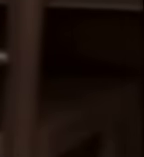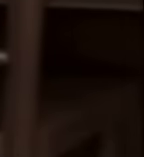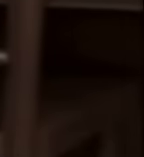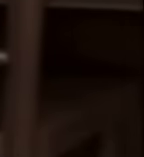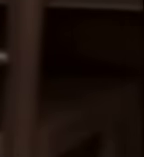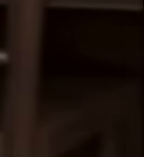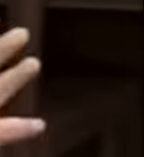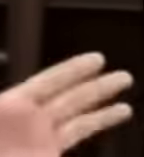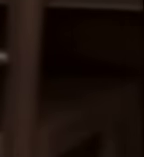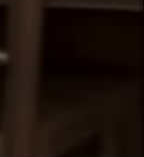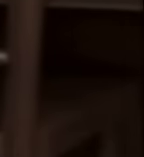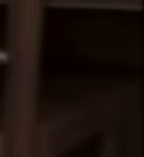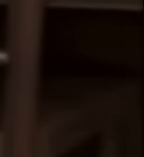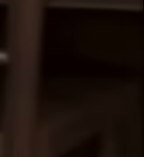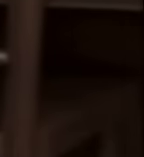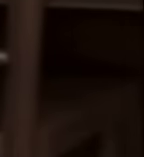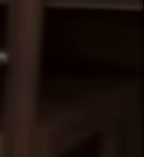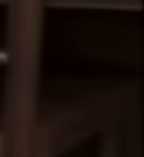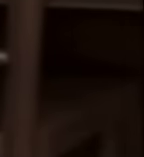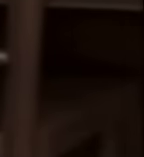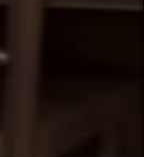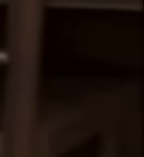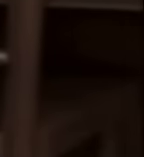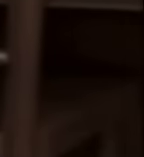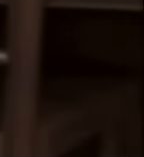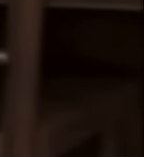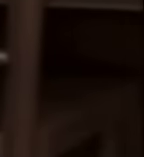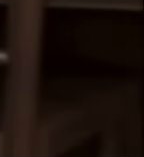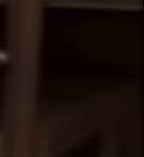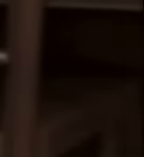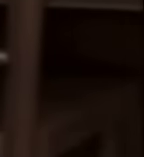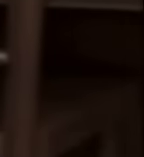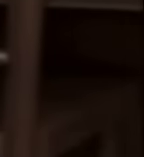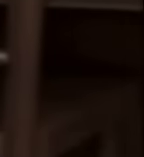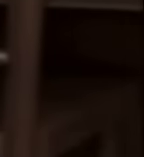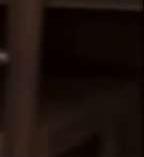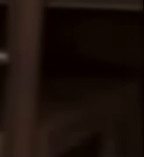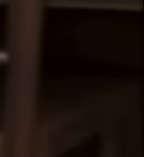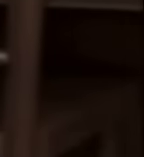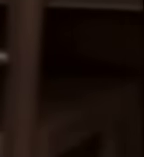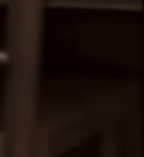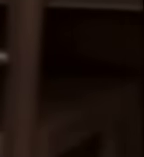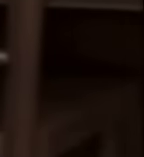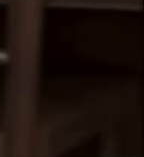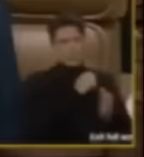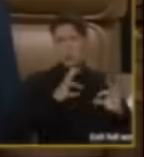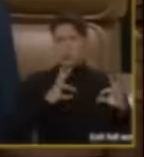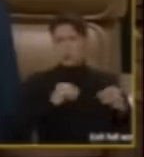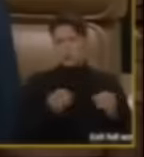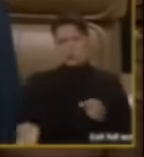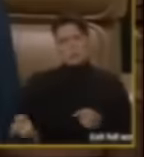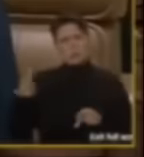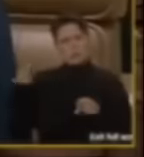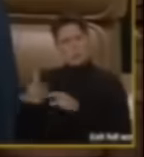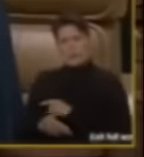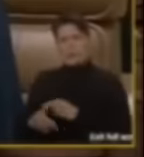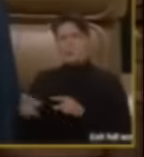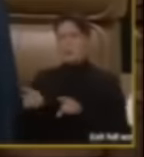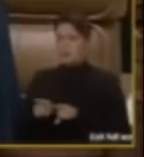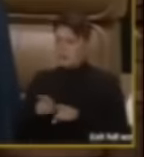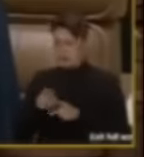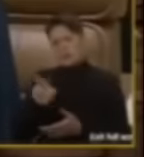sobre o que você estava falando, até o Marcelo Suano, em especial também o professor Ives Gandra. Em primeiro lugar, ele fez